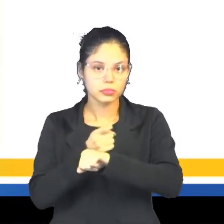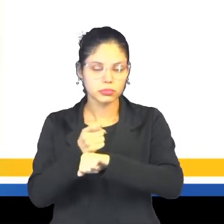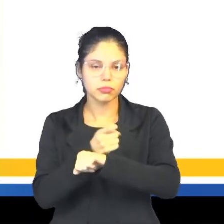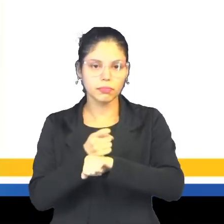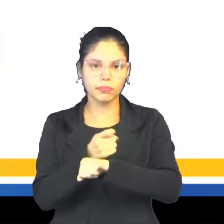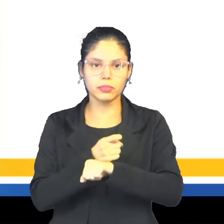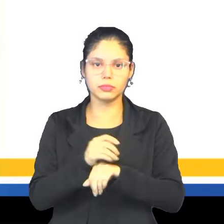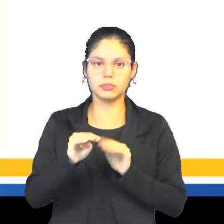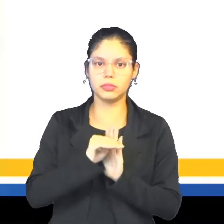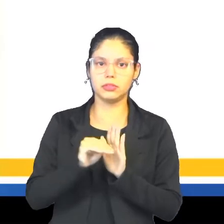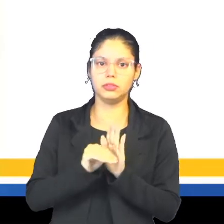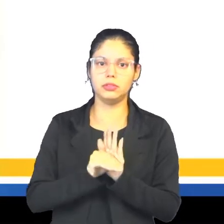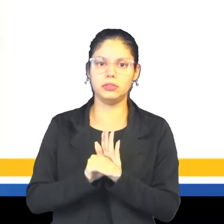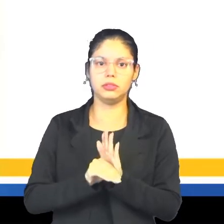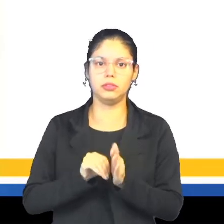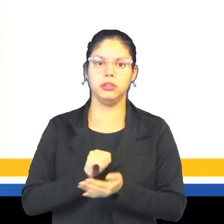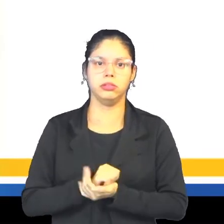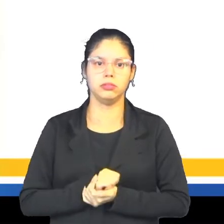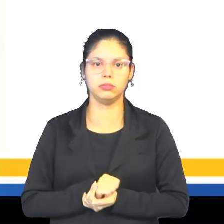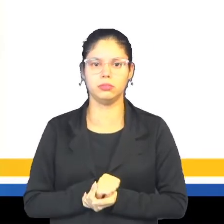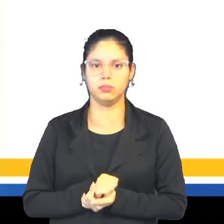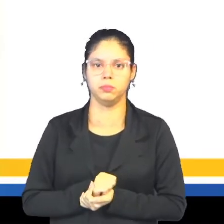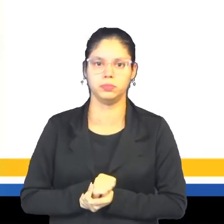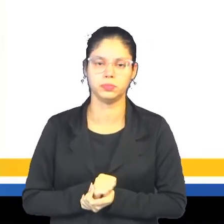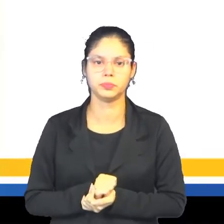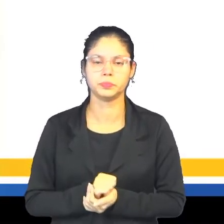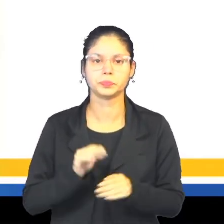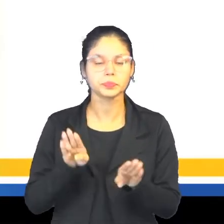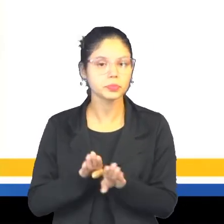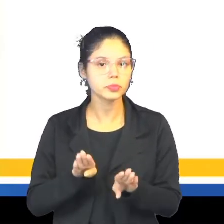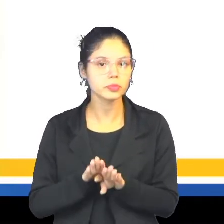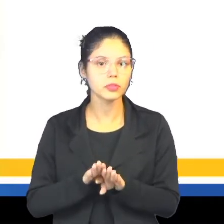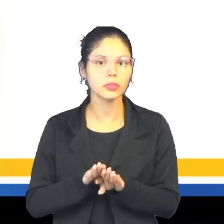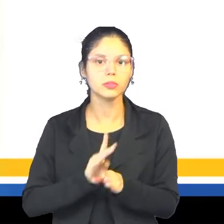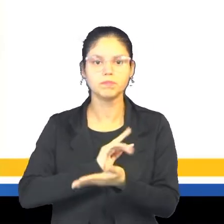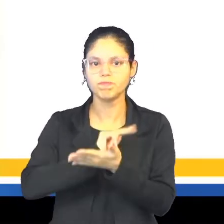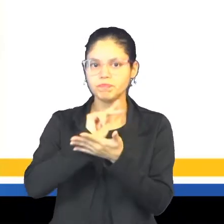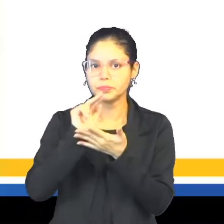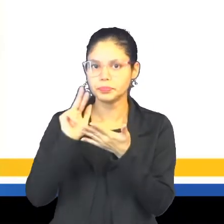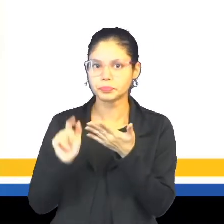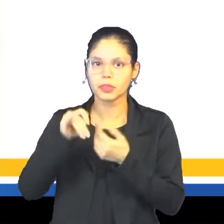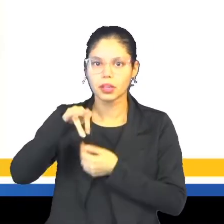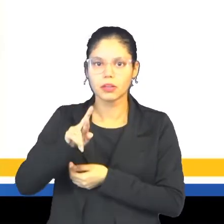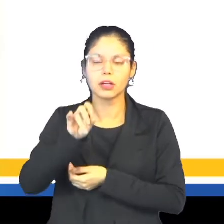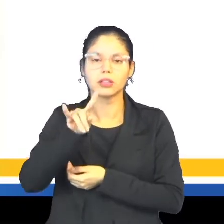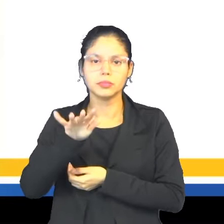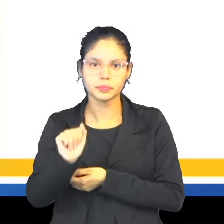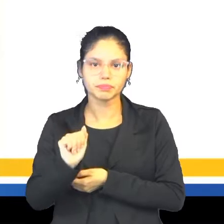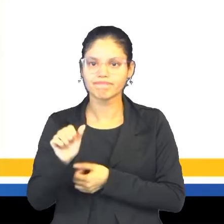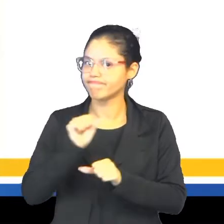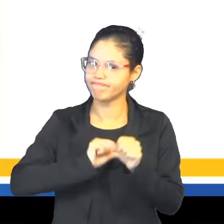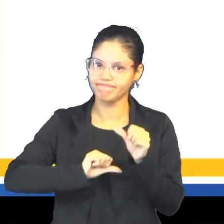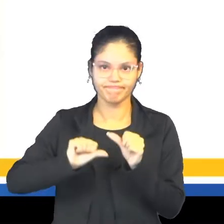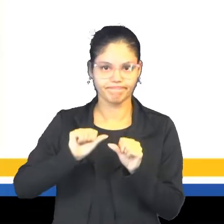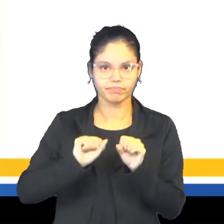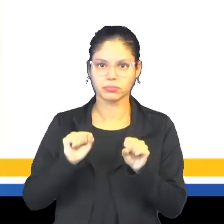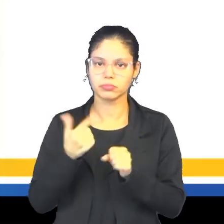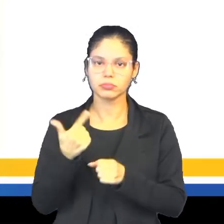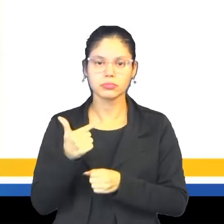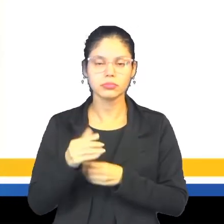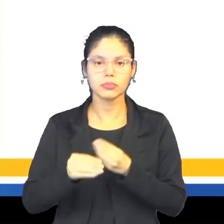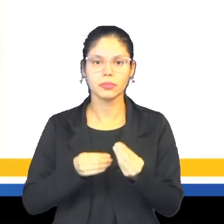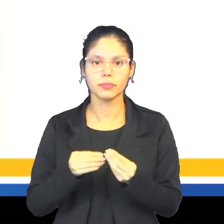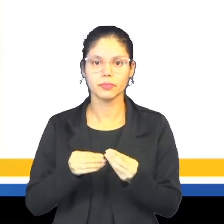os adjetivos, né? E também tem do outro lado nós temos invariáveis que não, né, mudam, ou seja, ela não